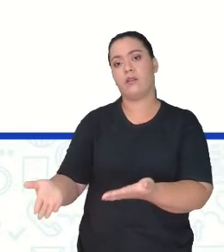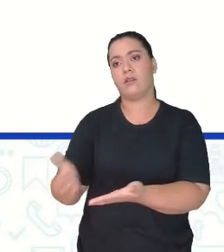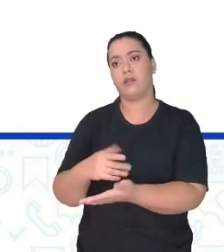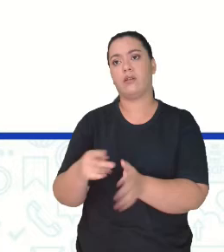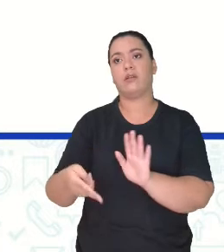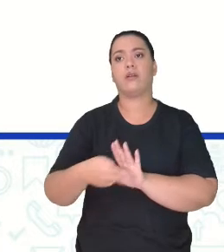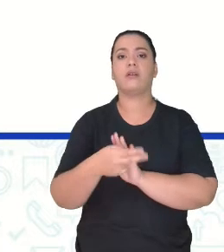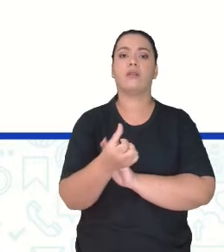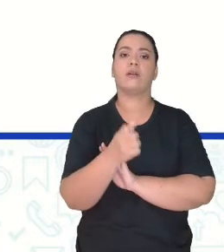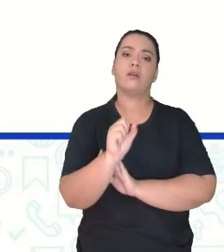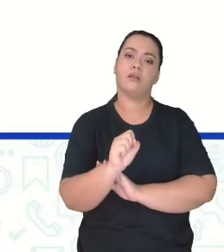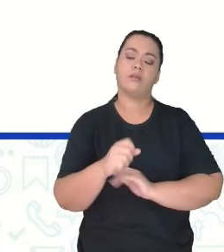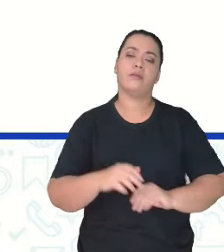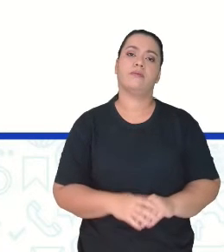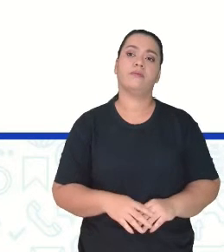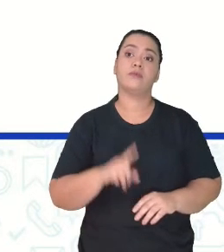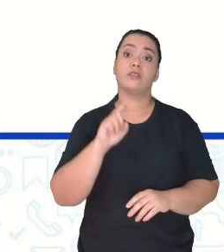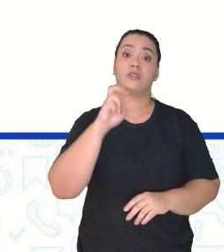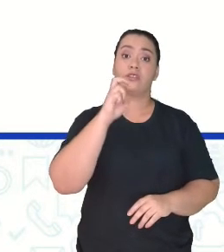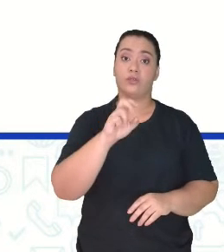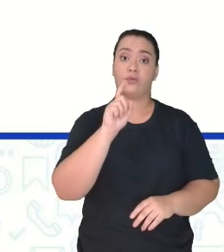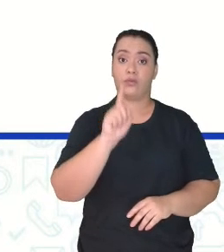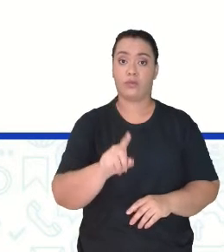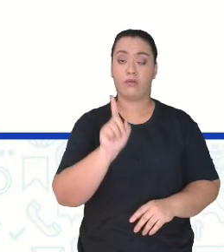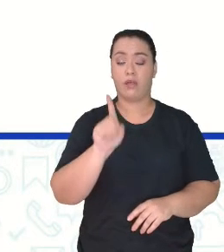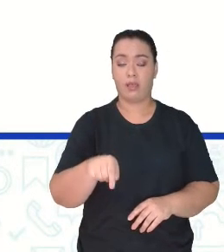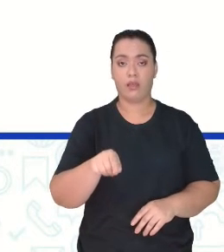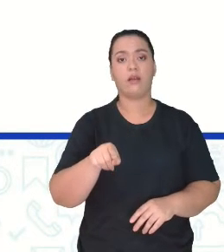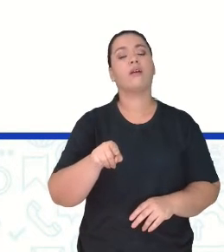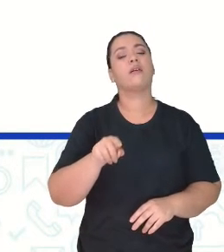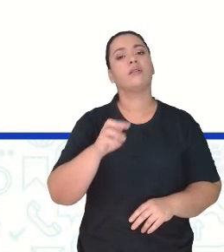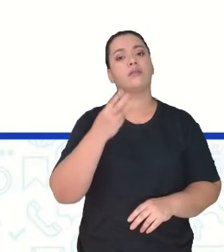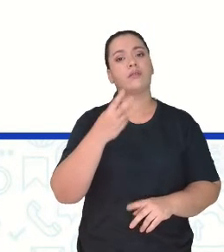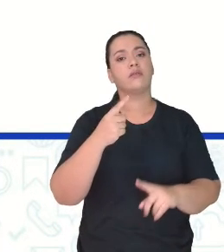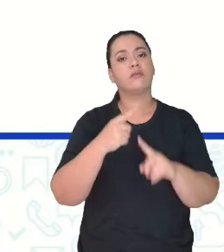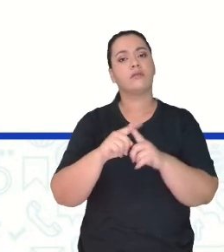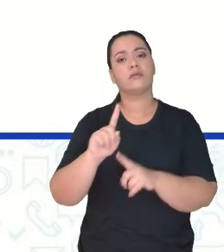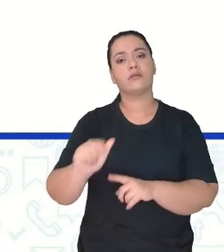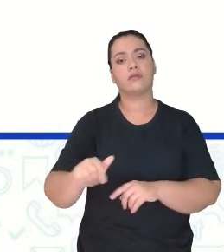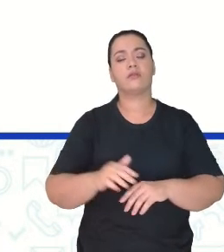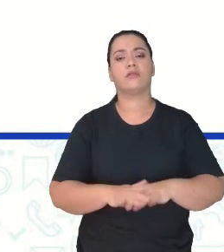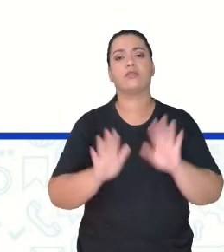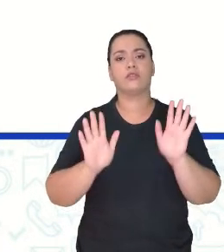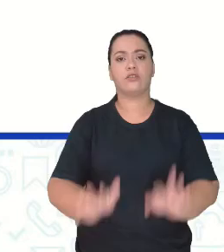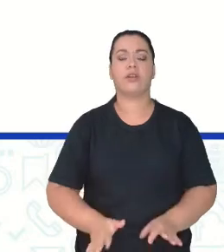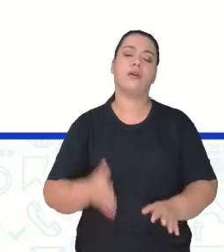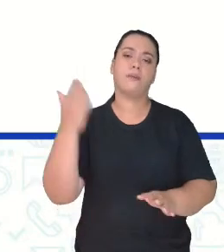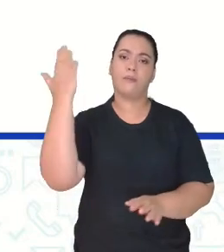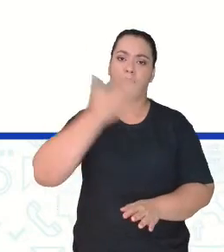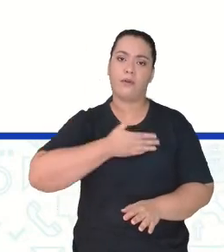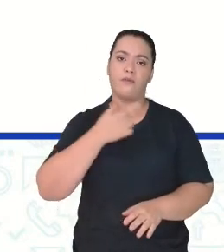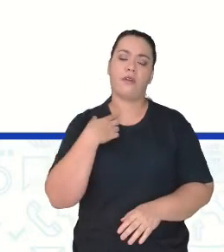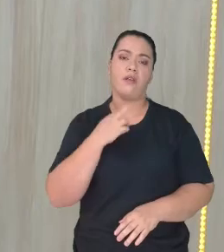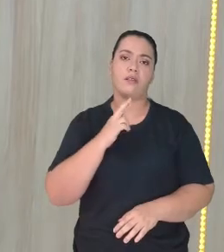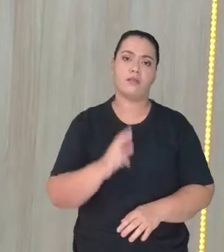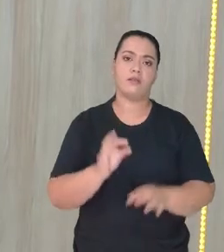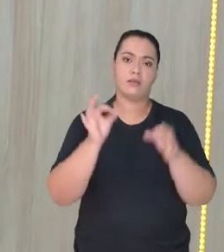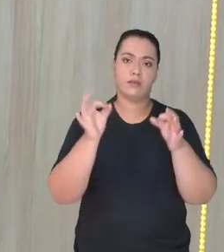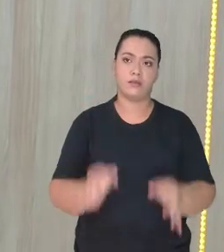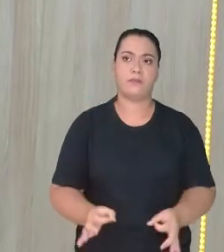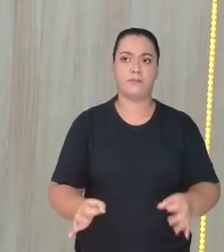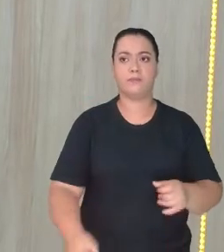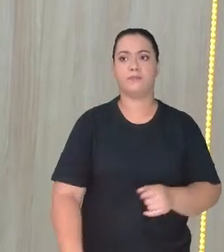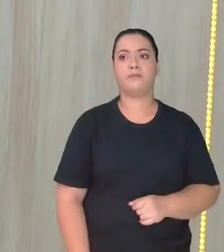51 é 3 vezes 17. Então, já confirmei aí o resultado, todo ele bem